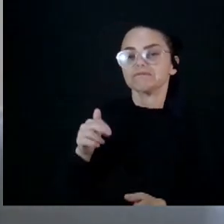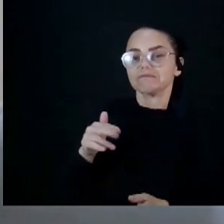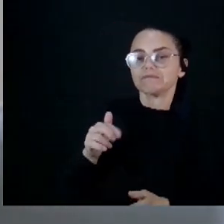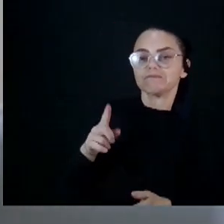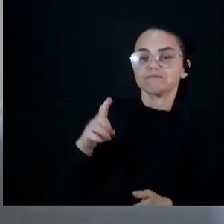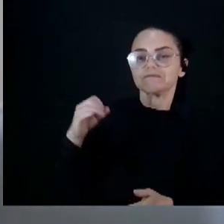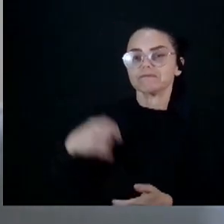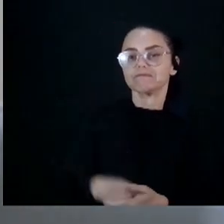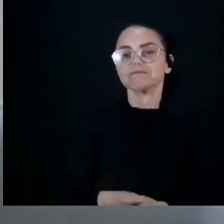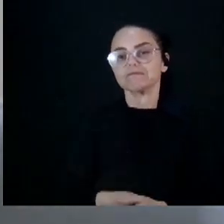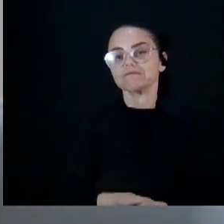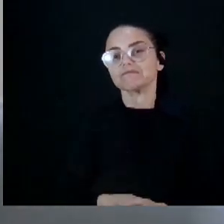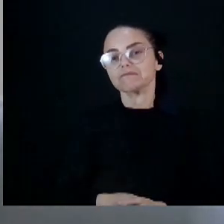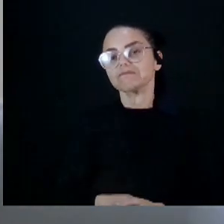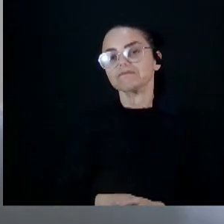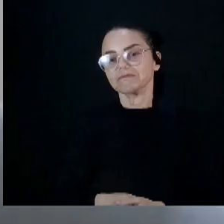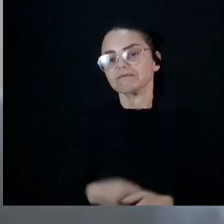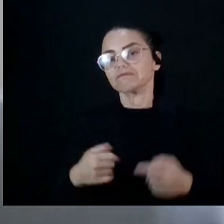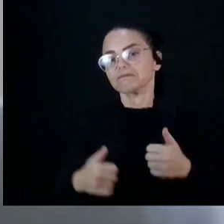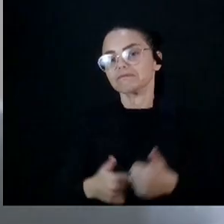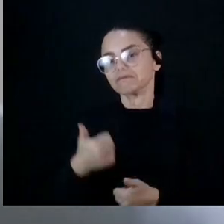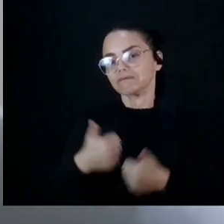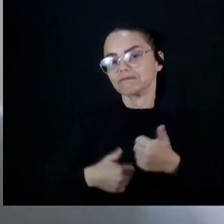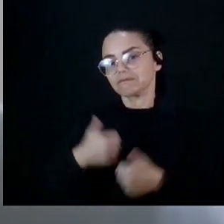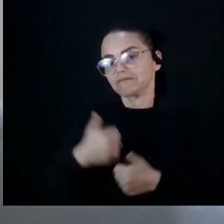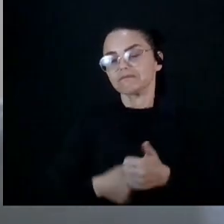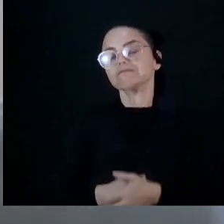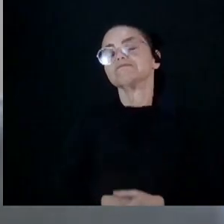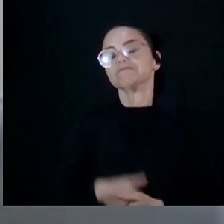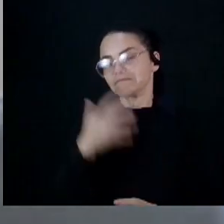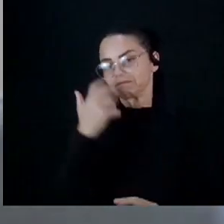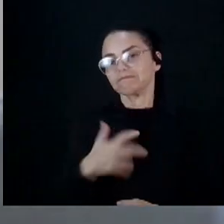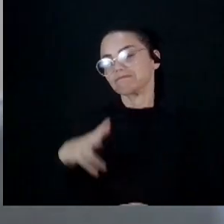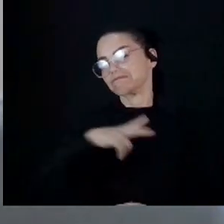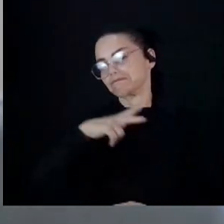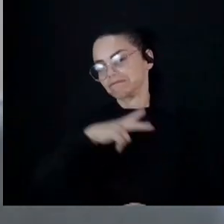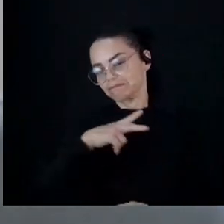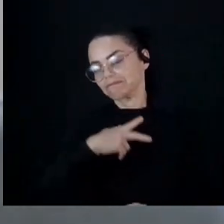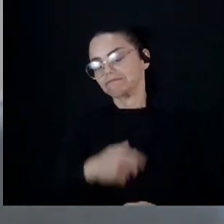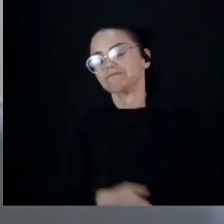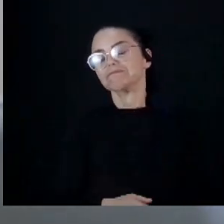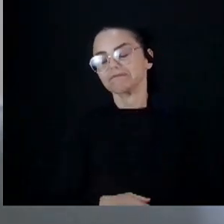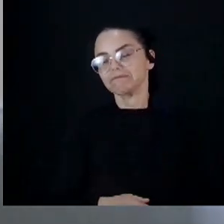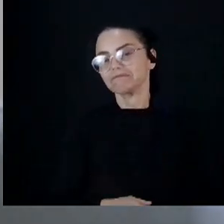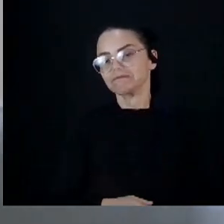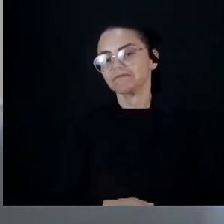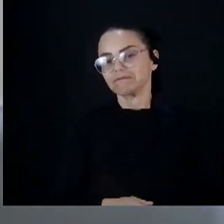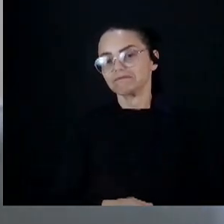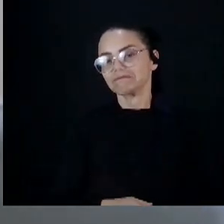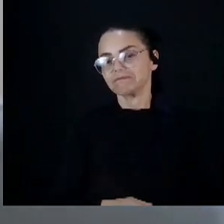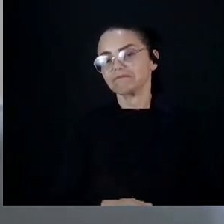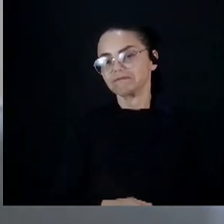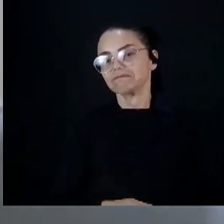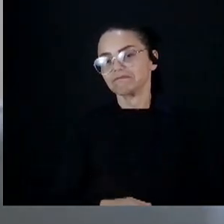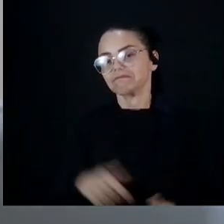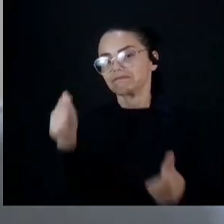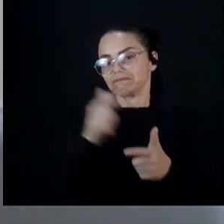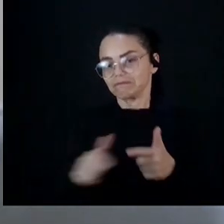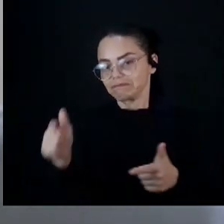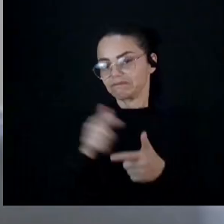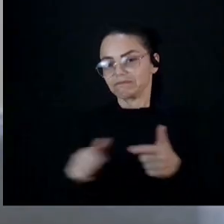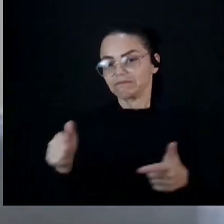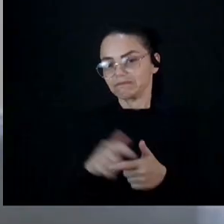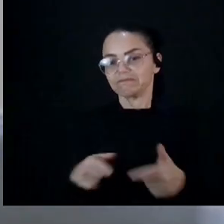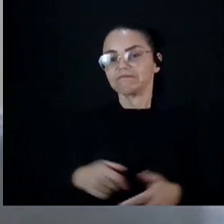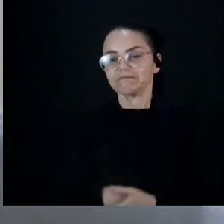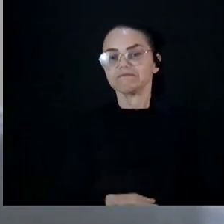canto. Aí é uma questão séria de privacidade. Então, o grande ponto é que a